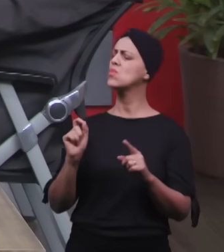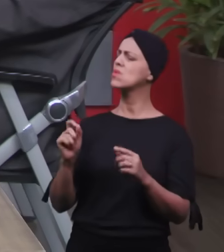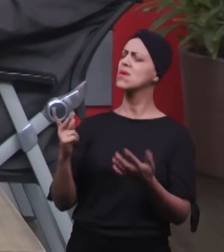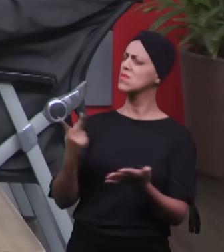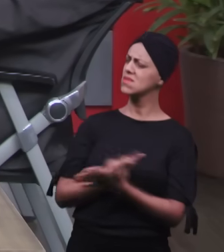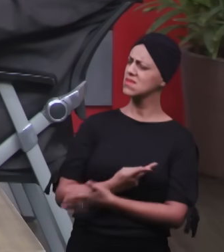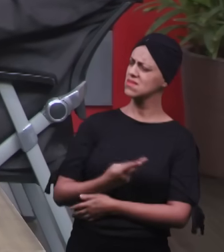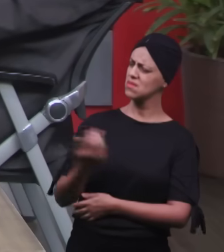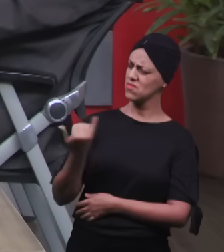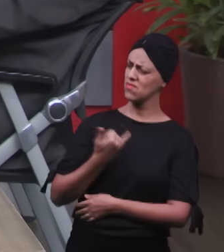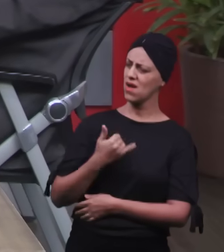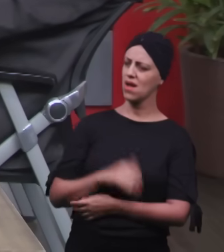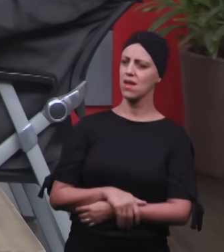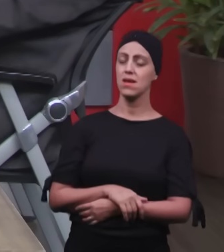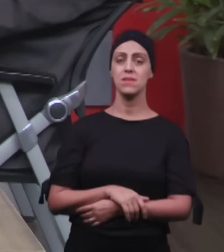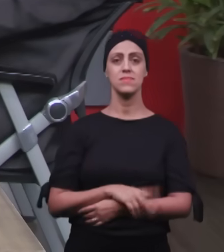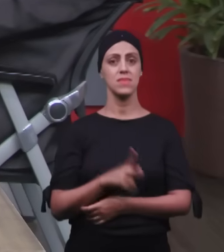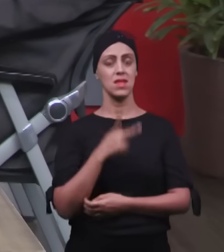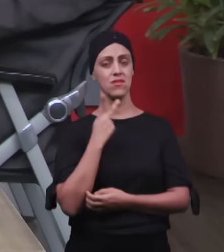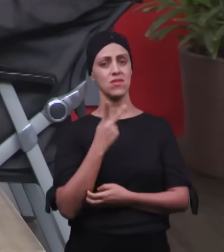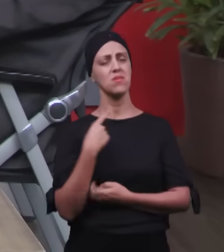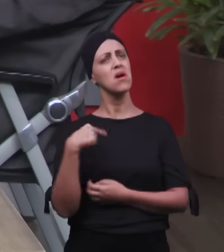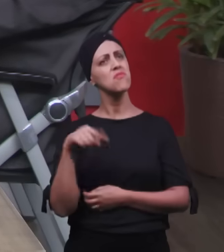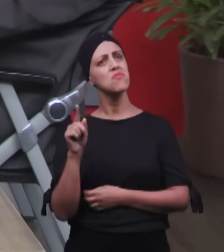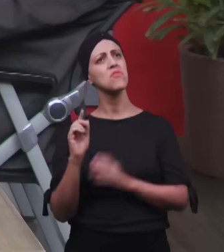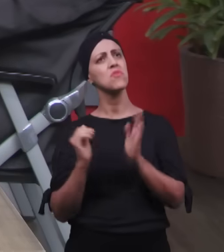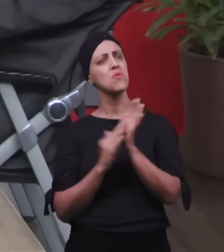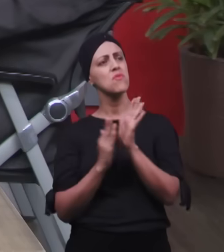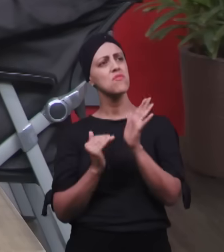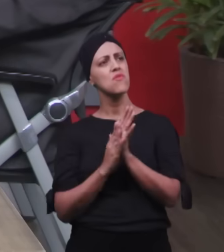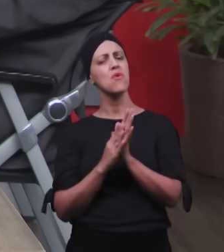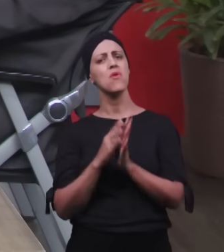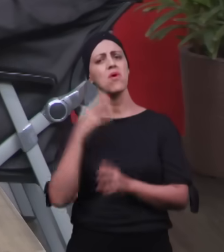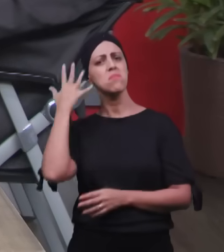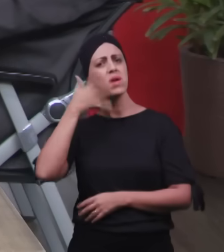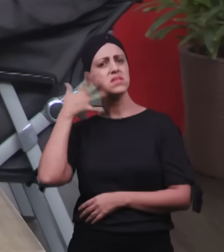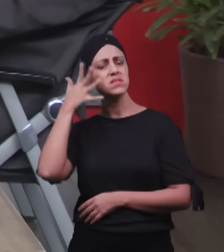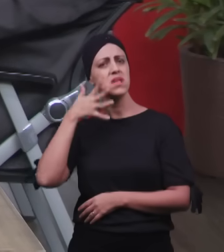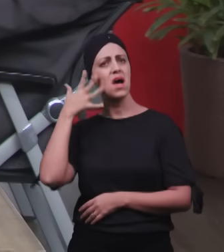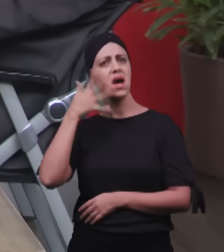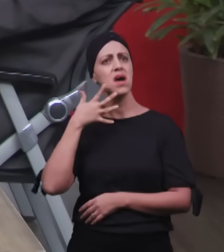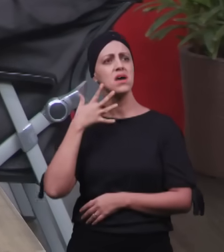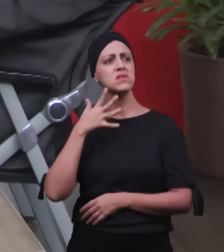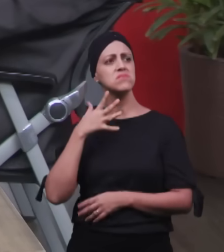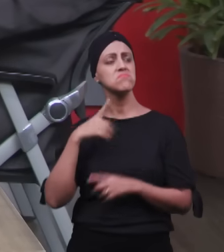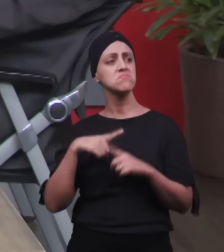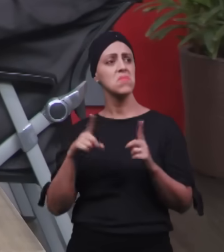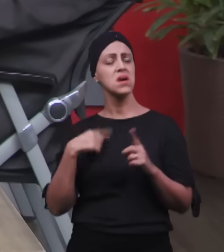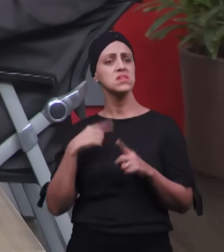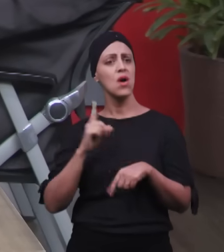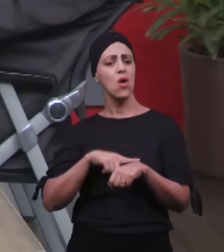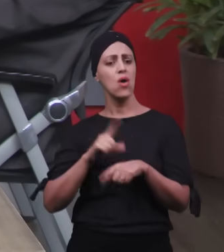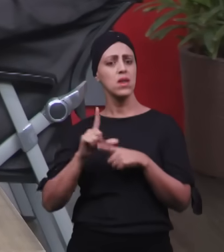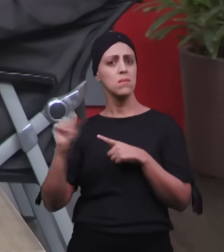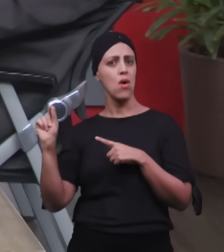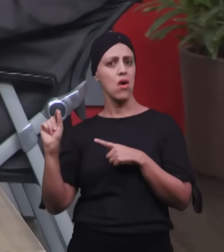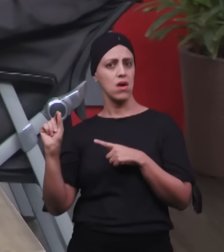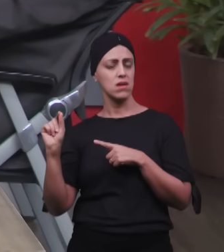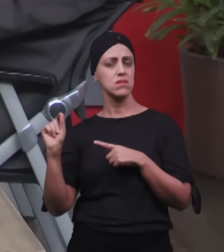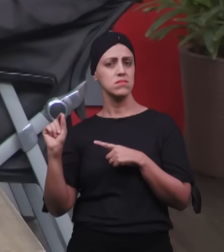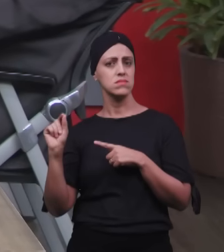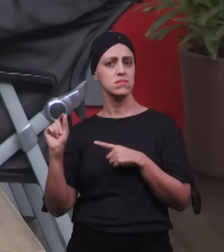o passo a passo do culto ela falou louvores hinos e tudo e a palavra mas quando eu tava indo embora